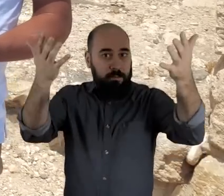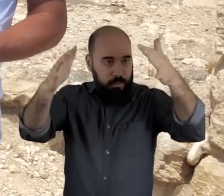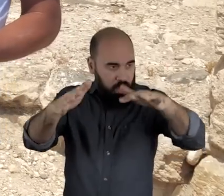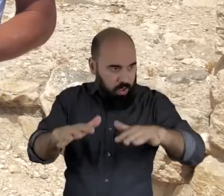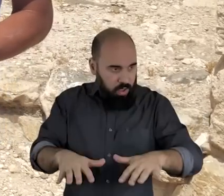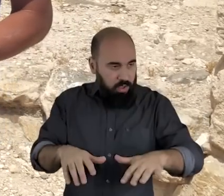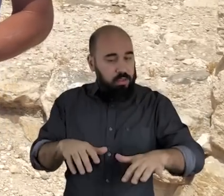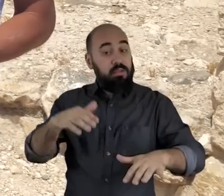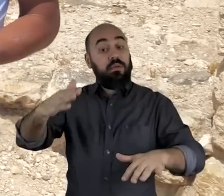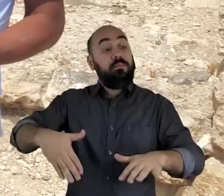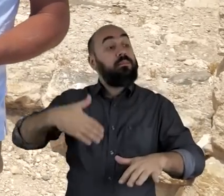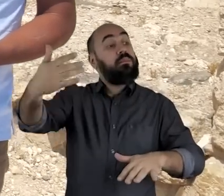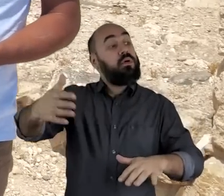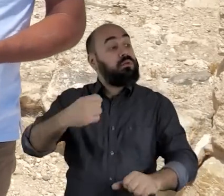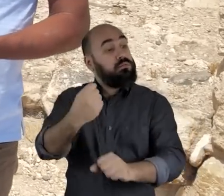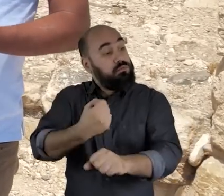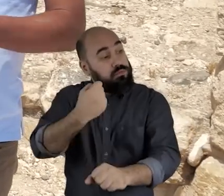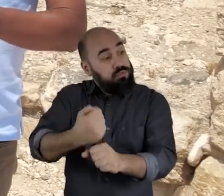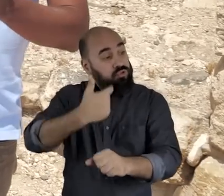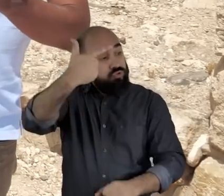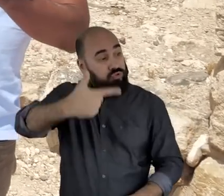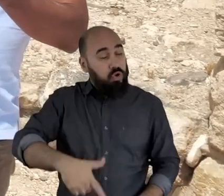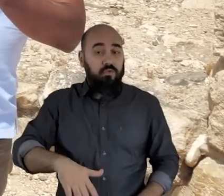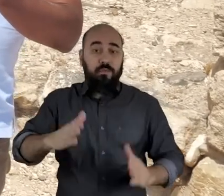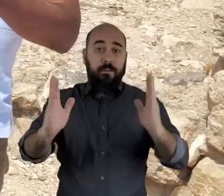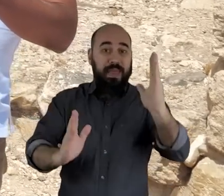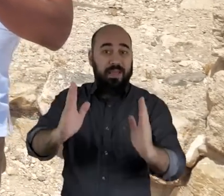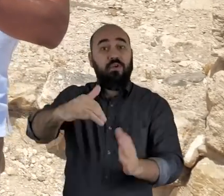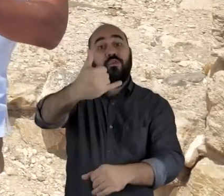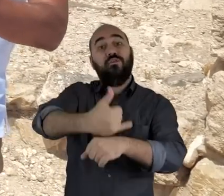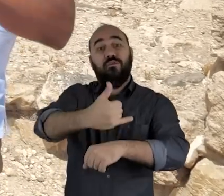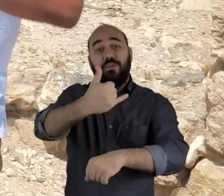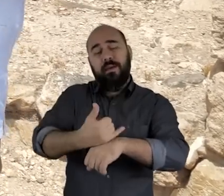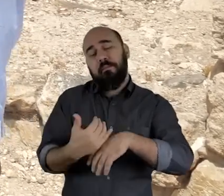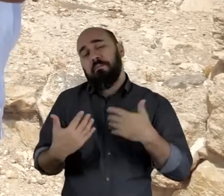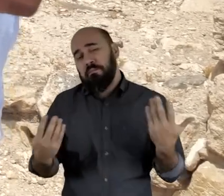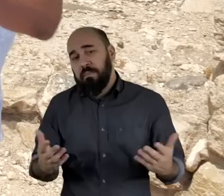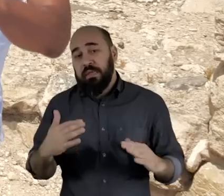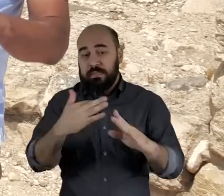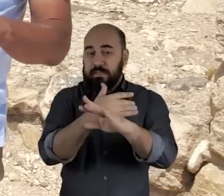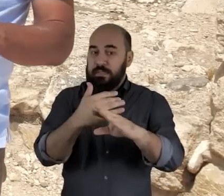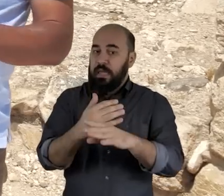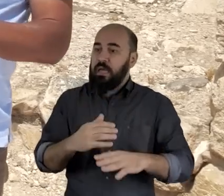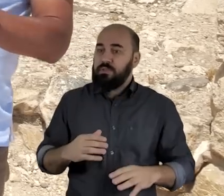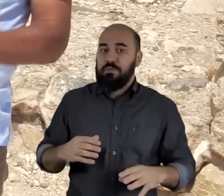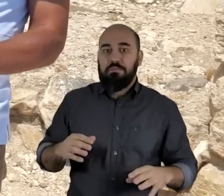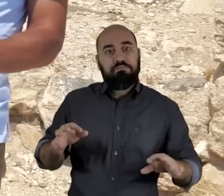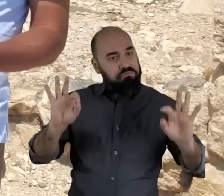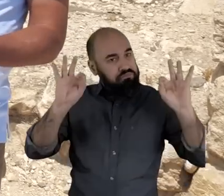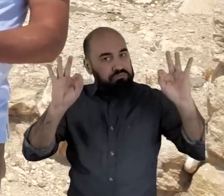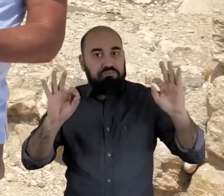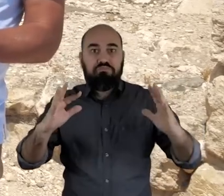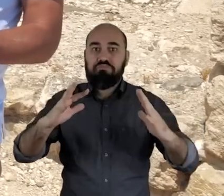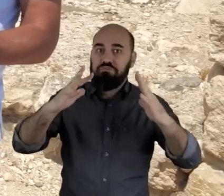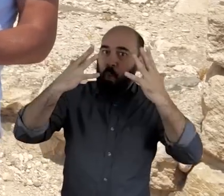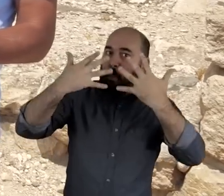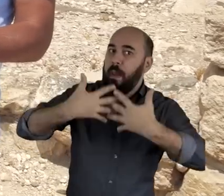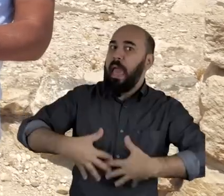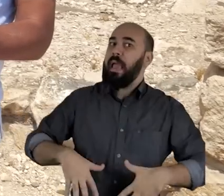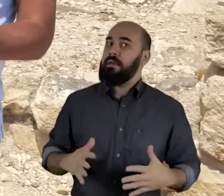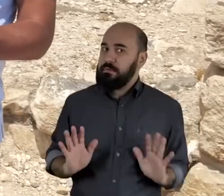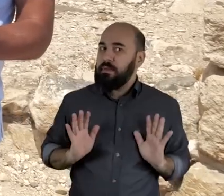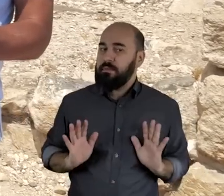do Ferro II. Ou seja, é uma cidade muito elaborada. A minha pergunta é, o que